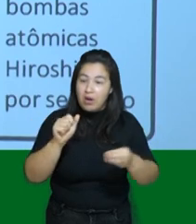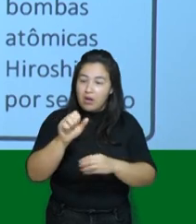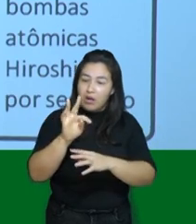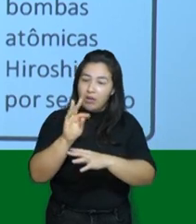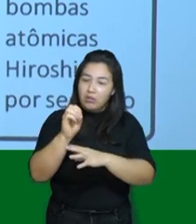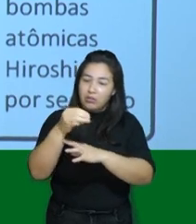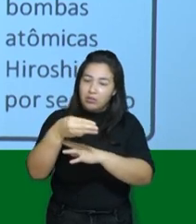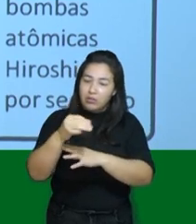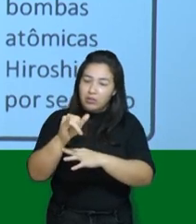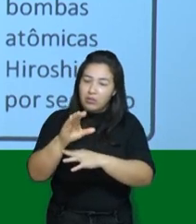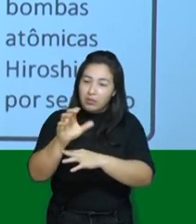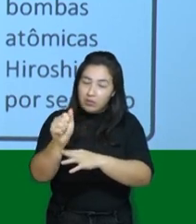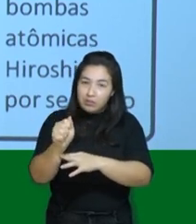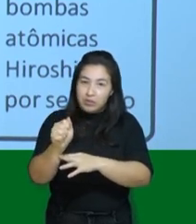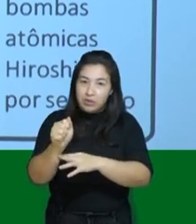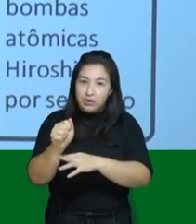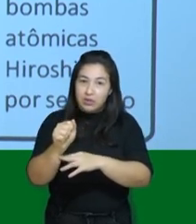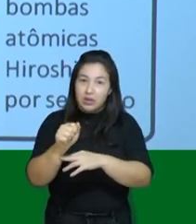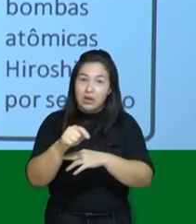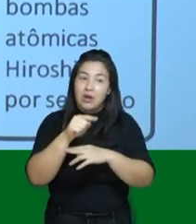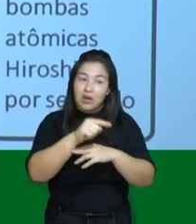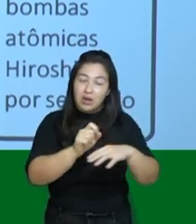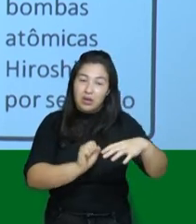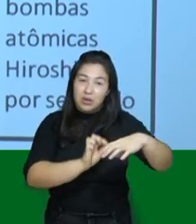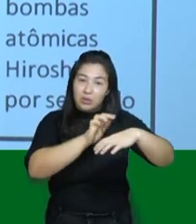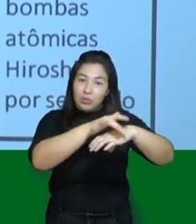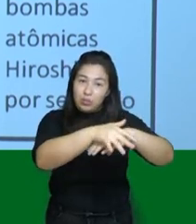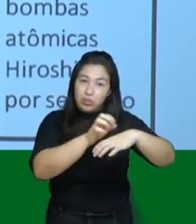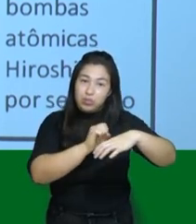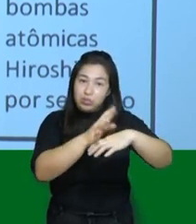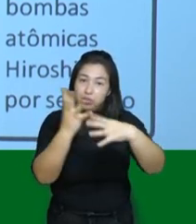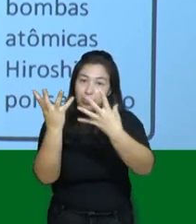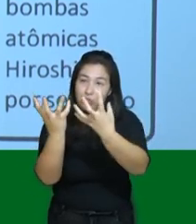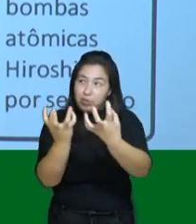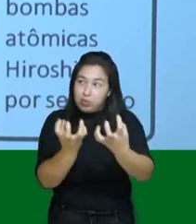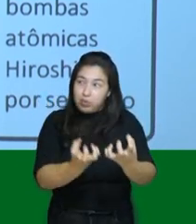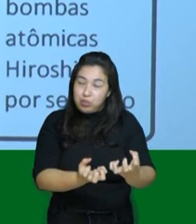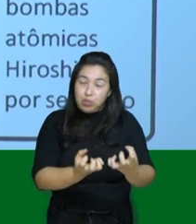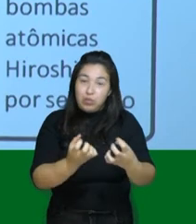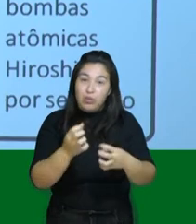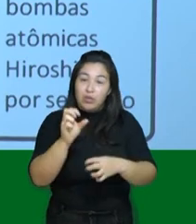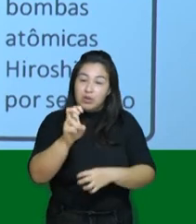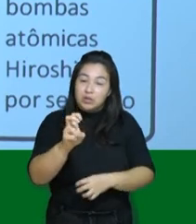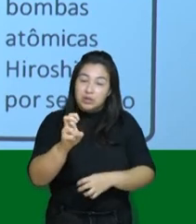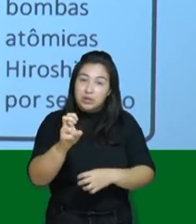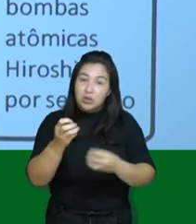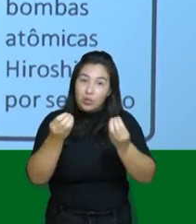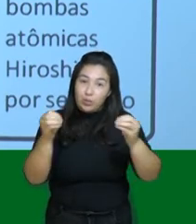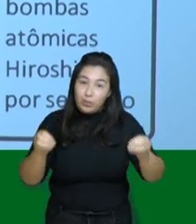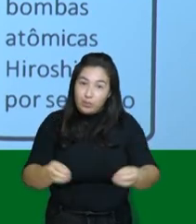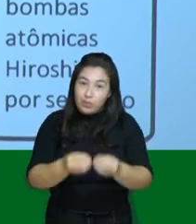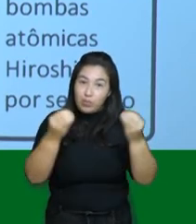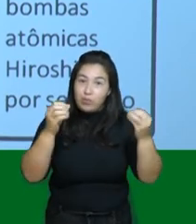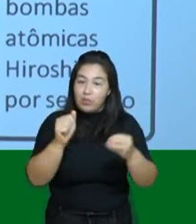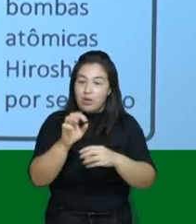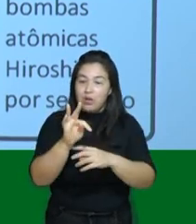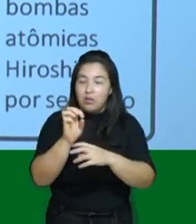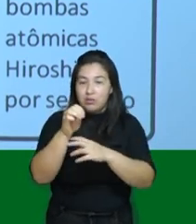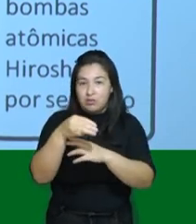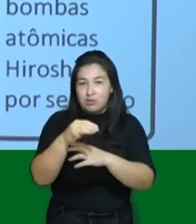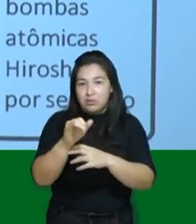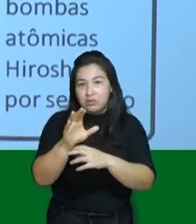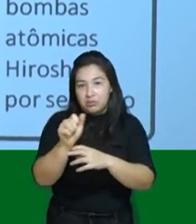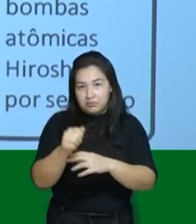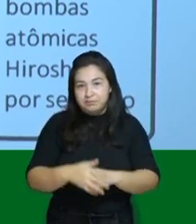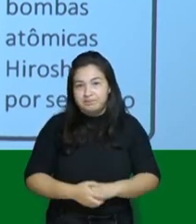energia que o oceano por segundo absorve, é de 5 bombas atômicas de Hiroshima. Só que, e, além disso,